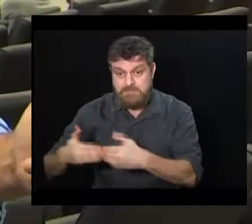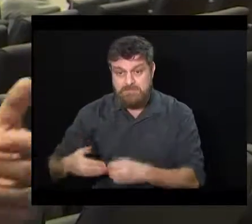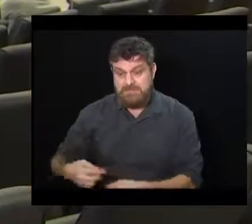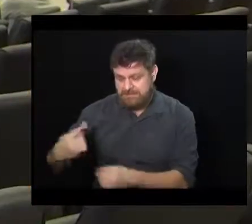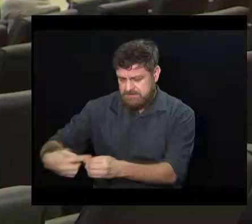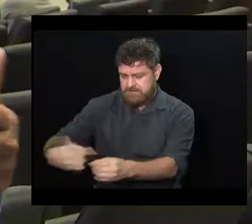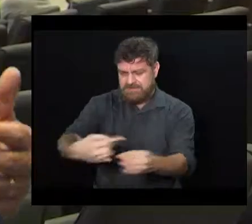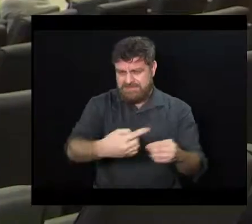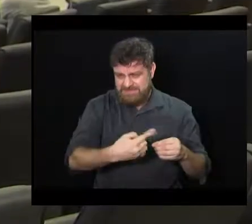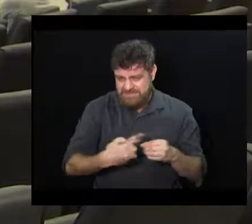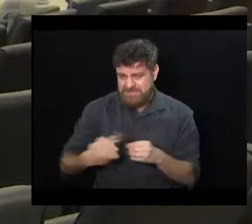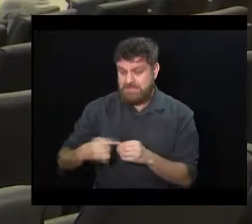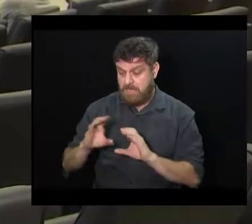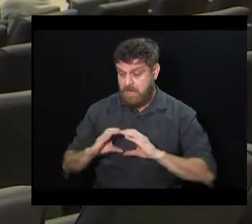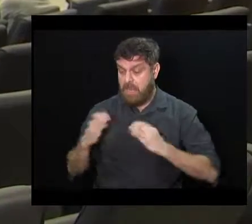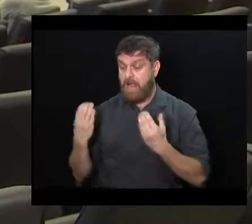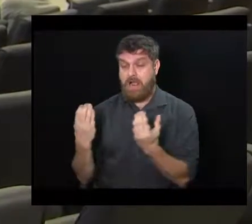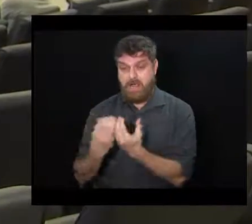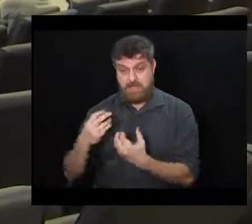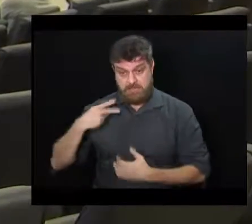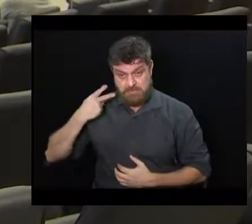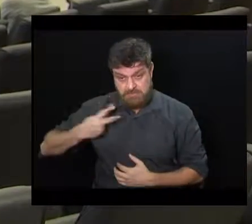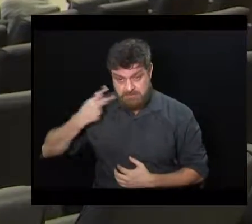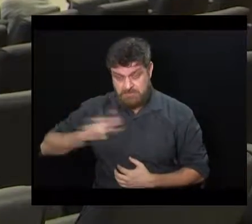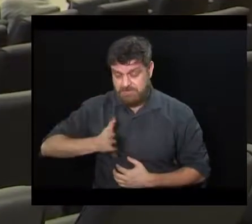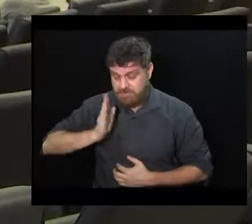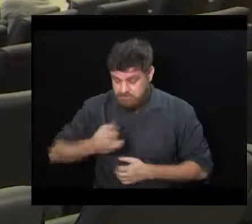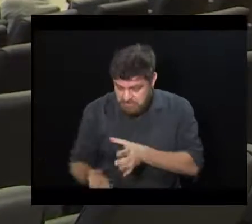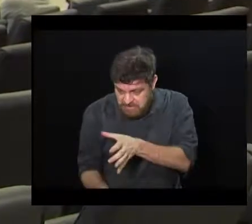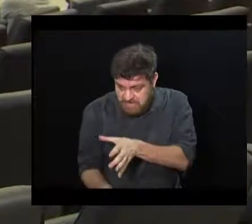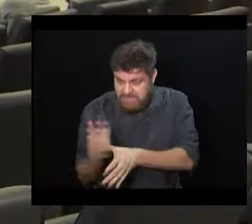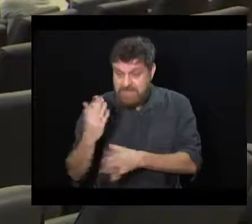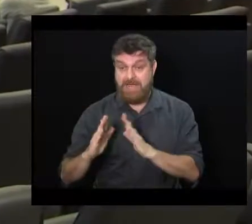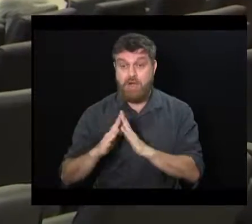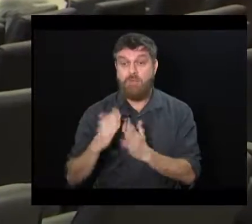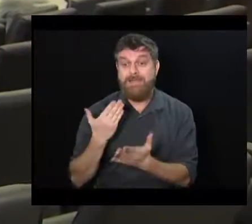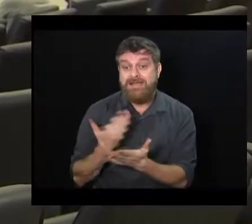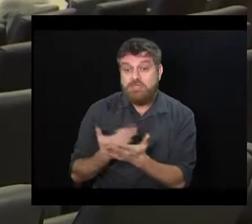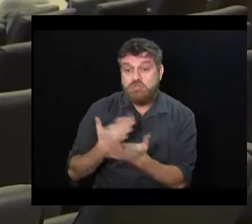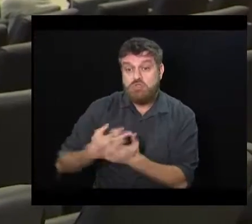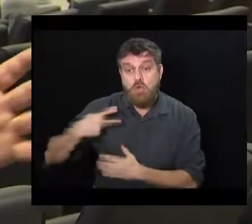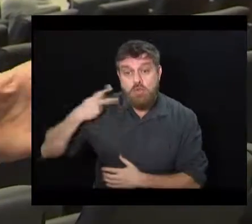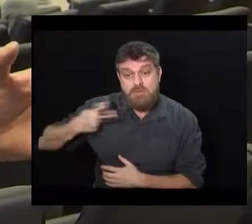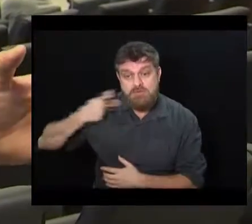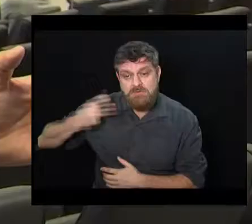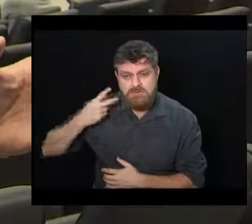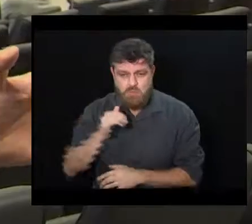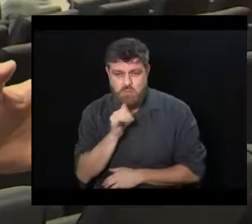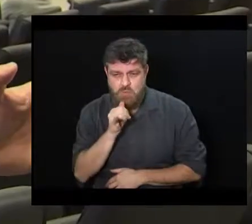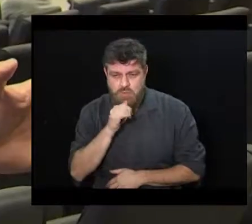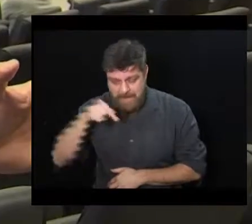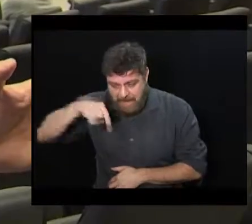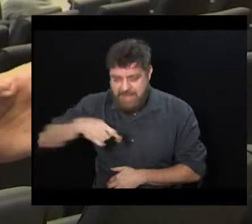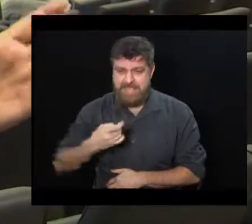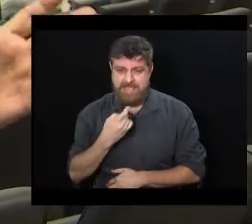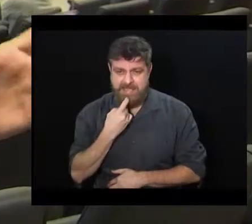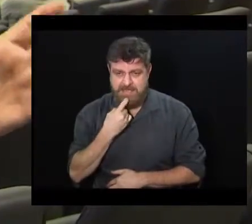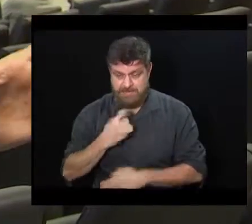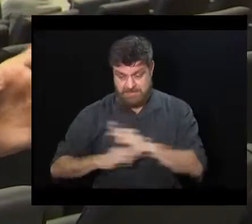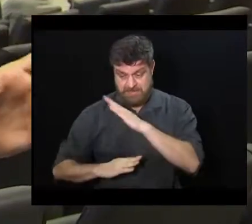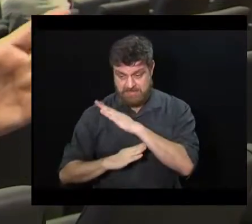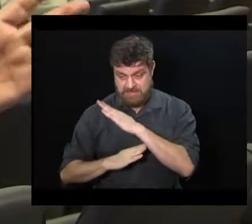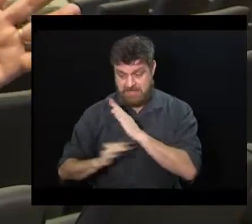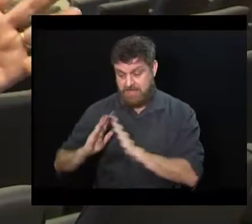as cidades, em todas as câmaras municipais que já instituíram uma escola do Legislativo. Eu vou dar o exemplo da Ilecamp, né, da